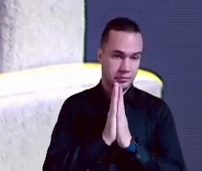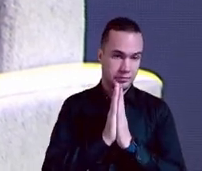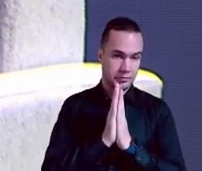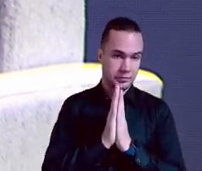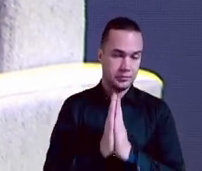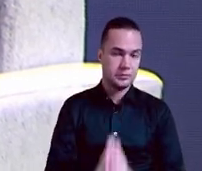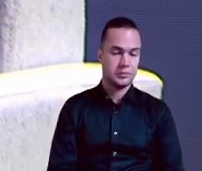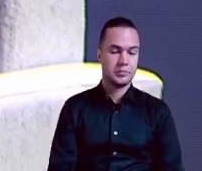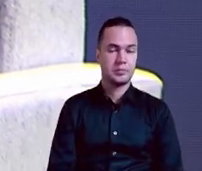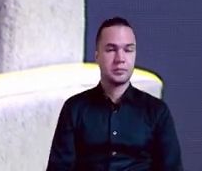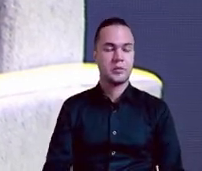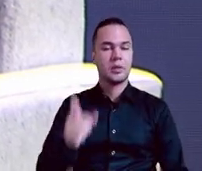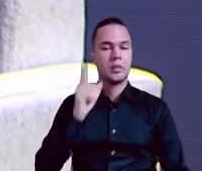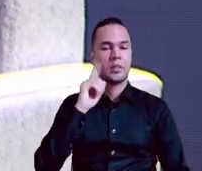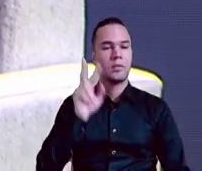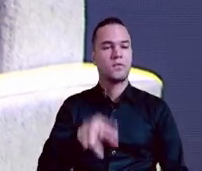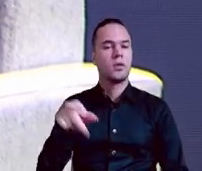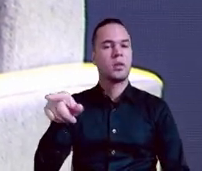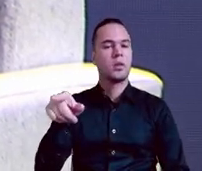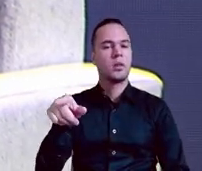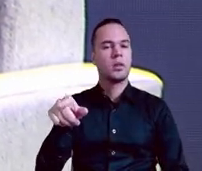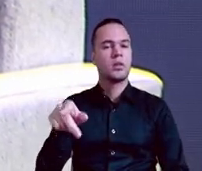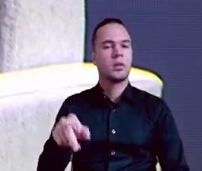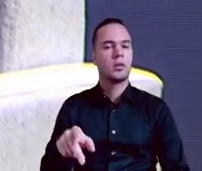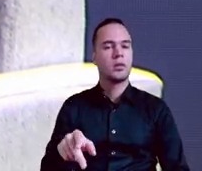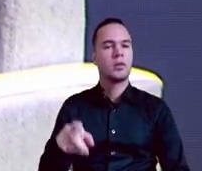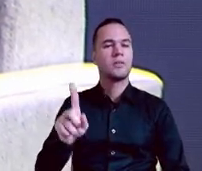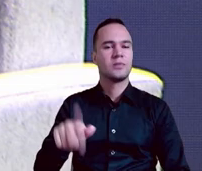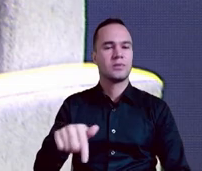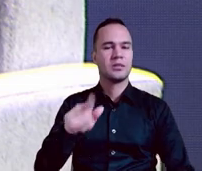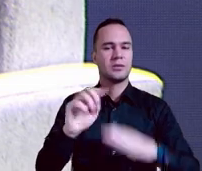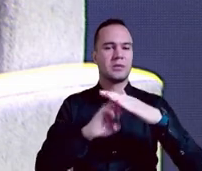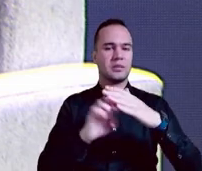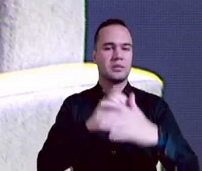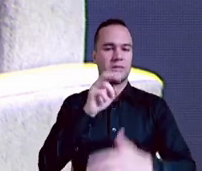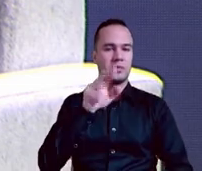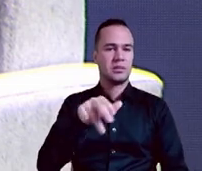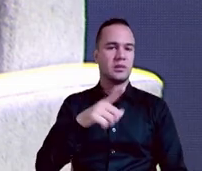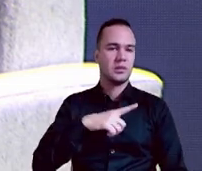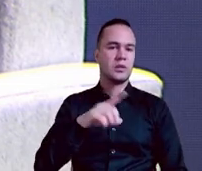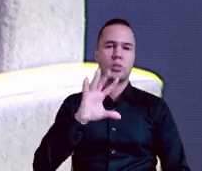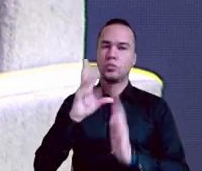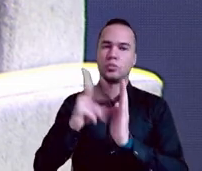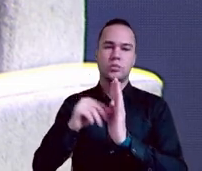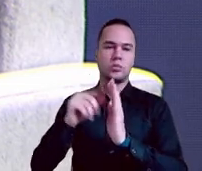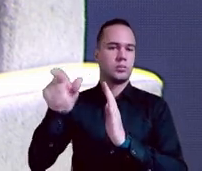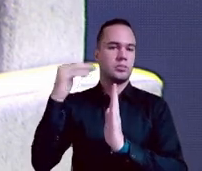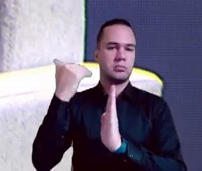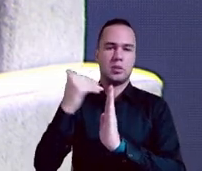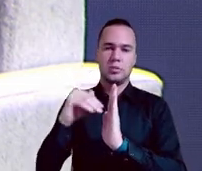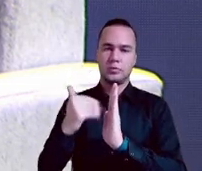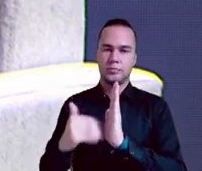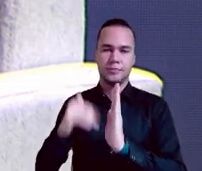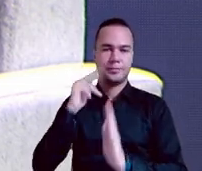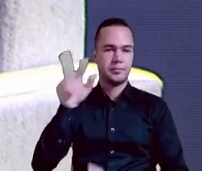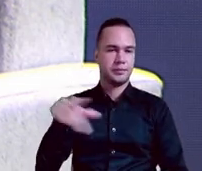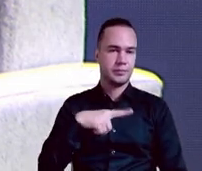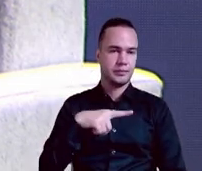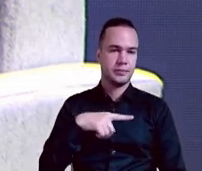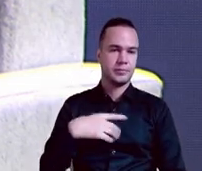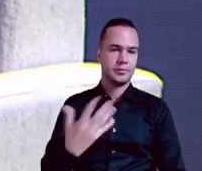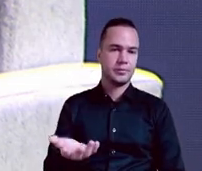E aí eu olhando pro acho que a a valor tem tem algo interessante que olha para quase todos os estágios né então pode ser feito